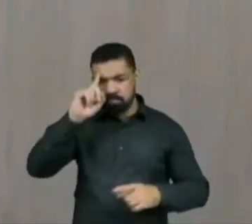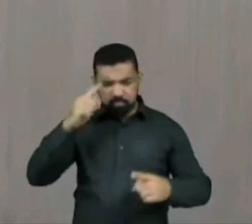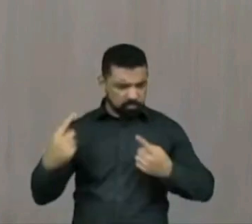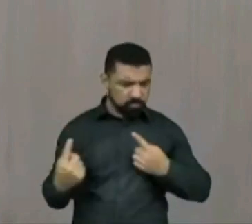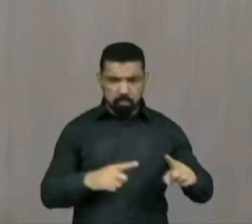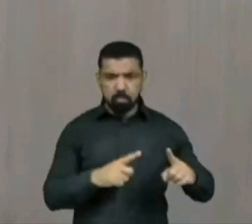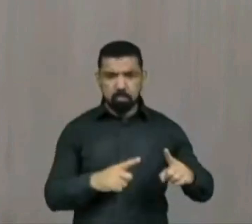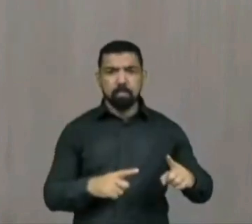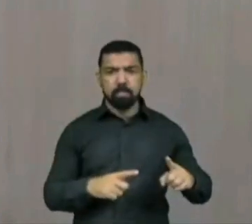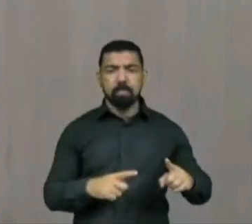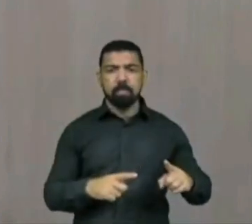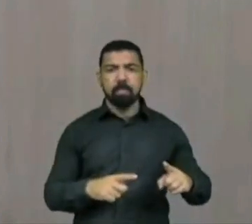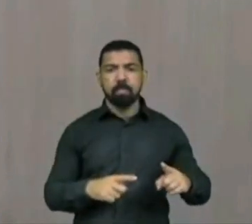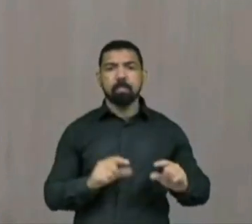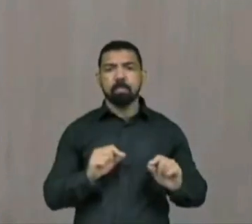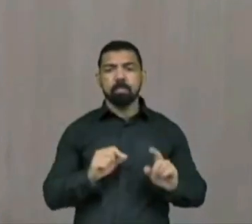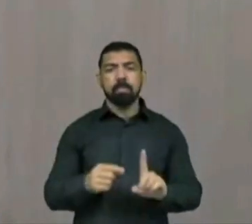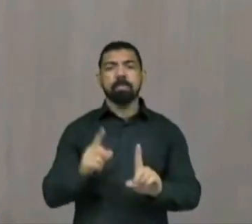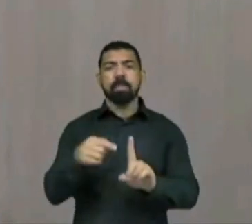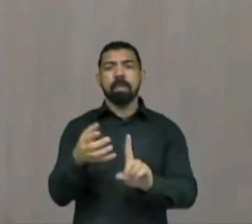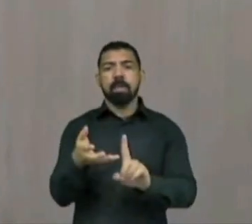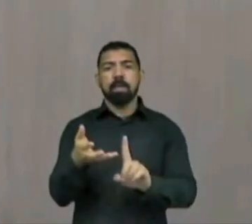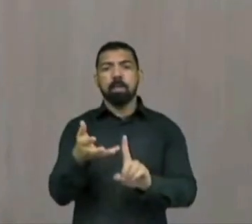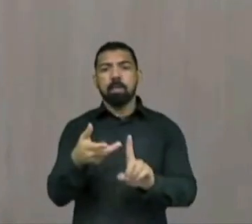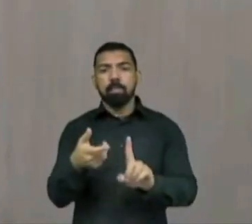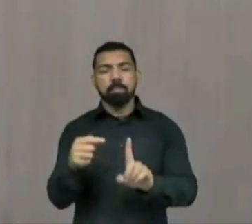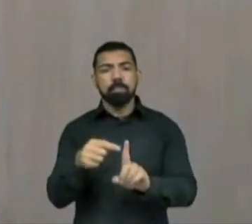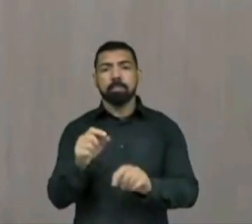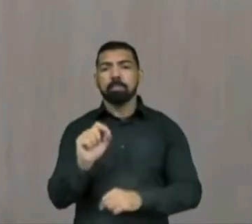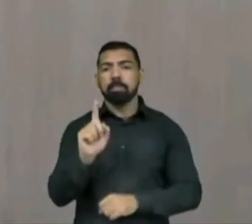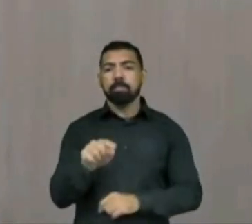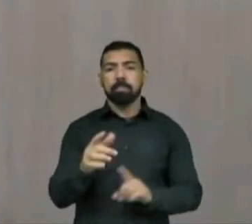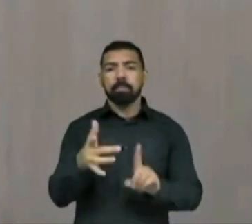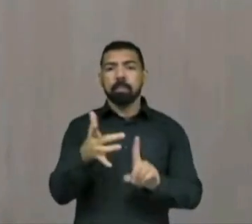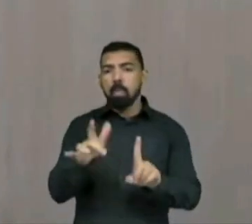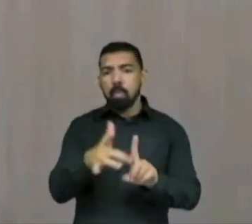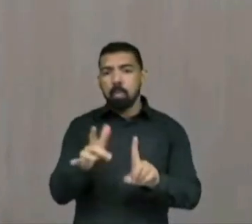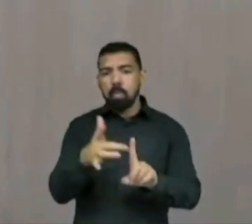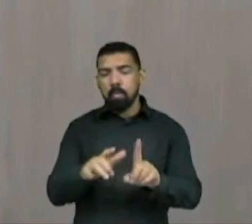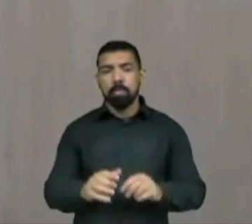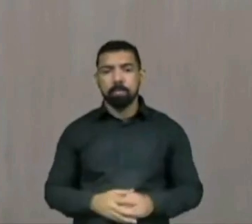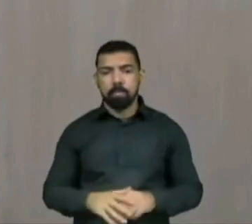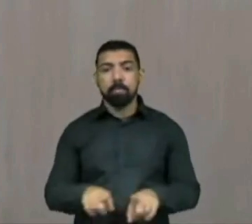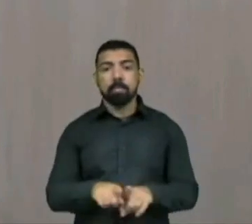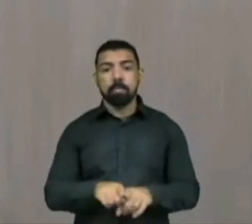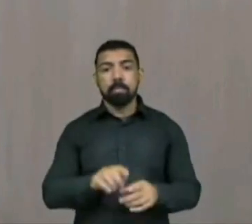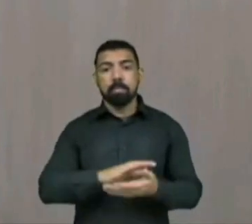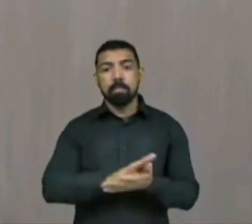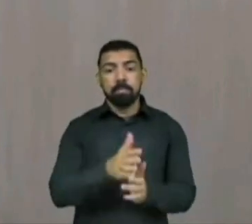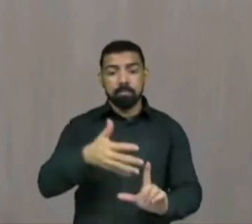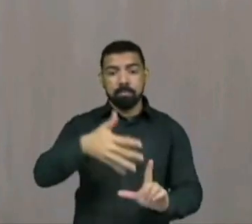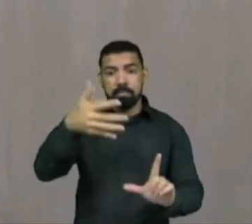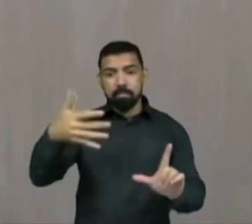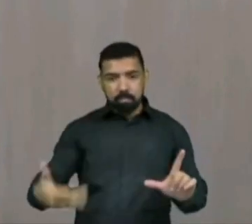o capacitismo, combater cotidianamente a discriminação da população LGBTQIA+,